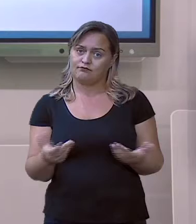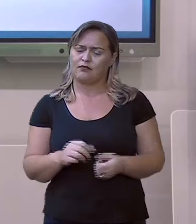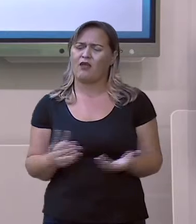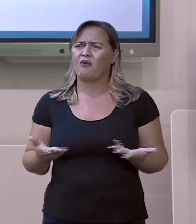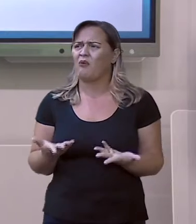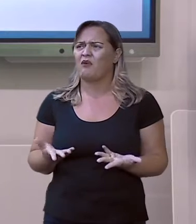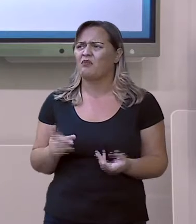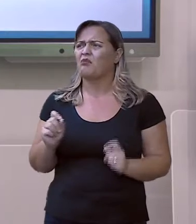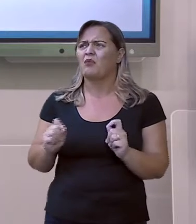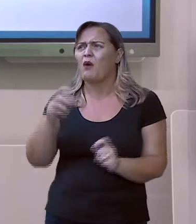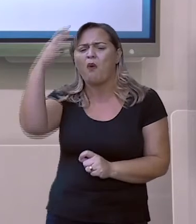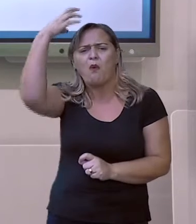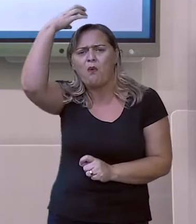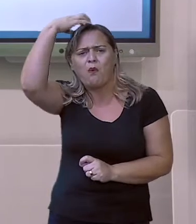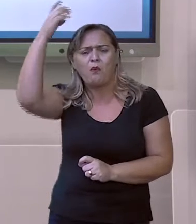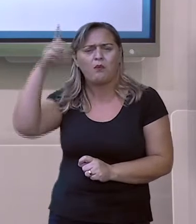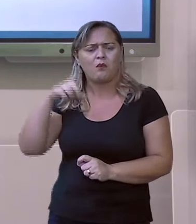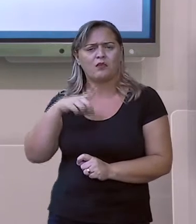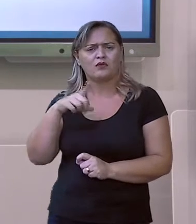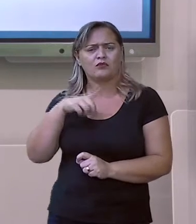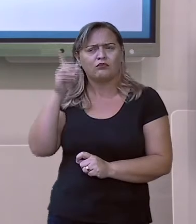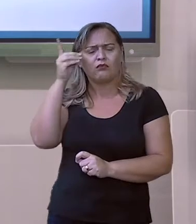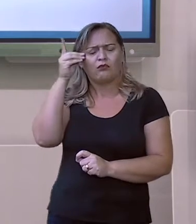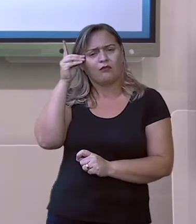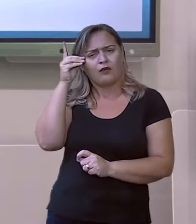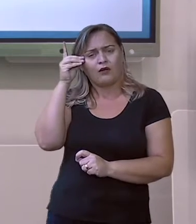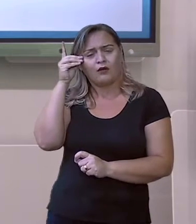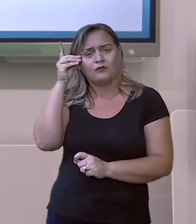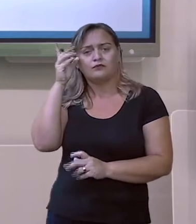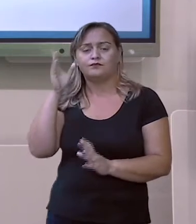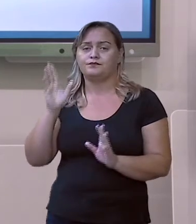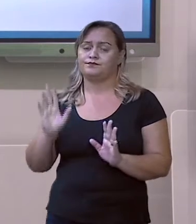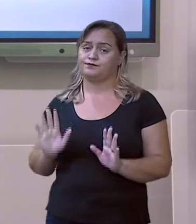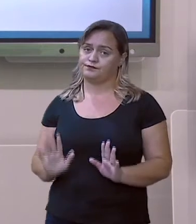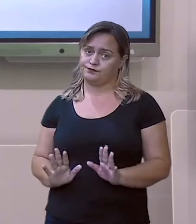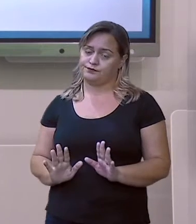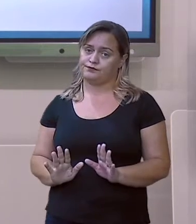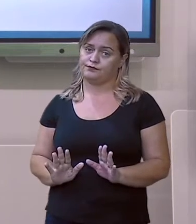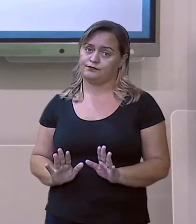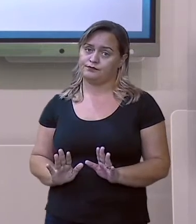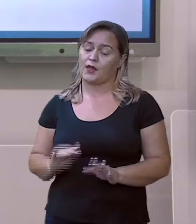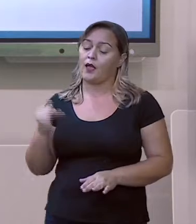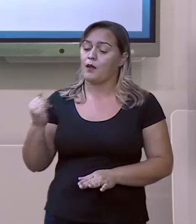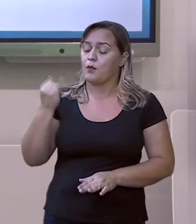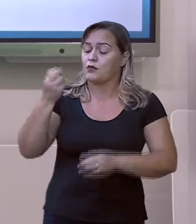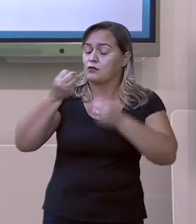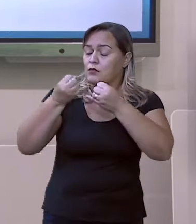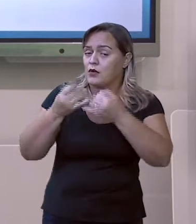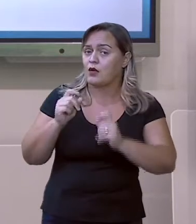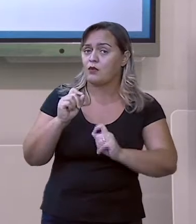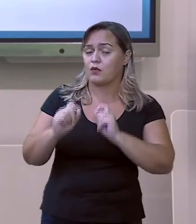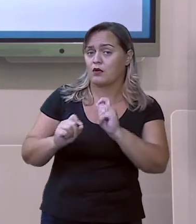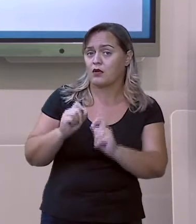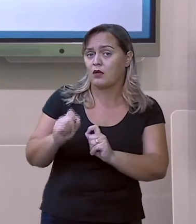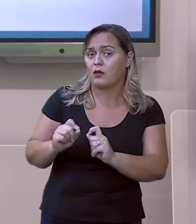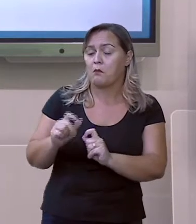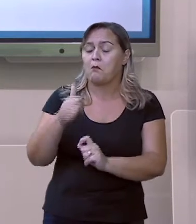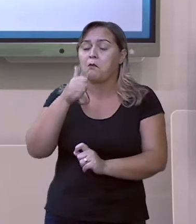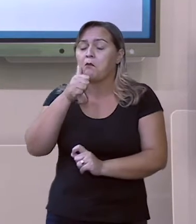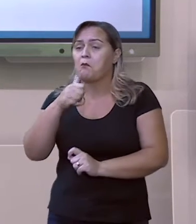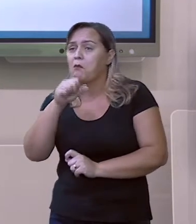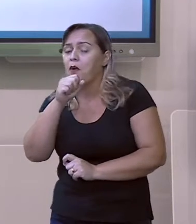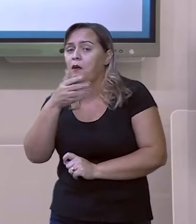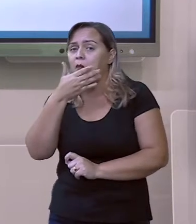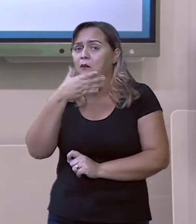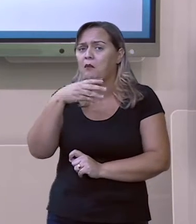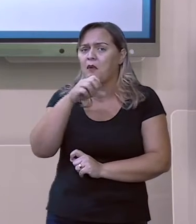Down? É importante a gente esclarecer que o comportamento dos pais não causa a síndrome de Down. Não há nada que